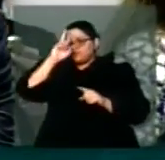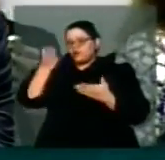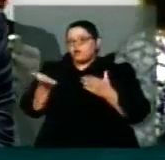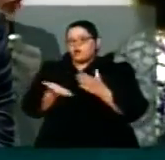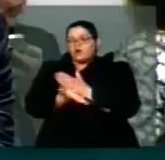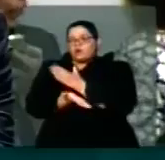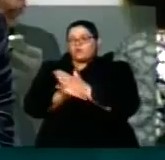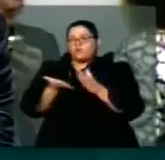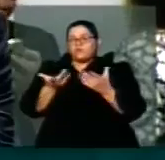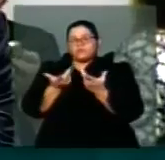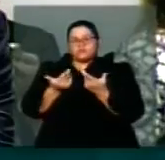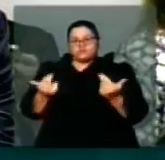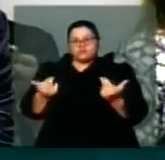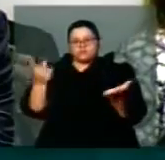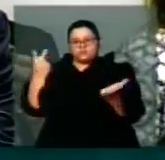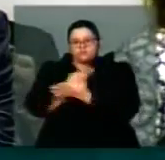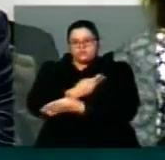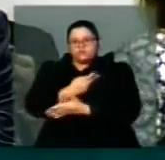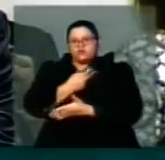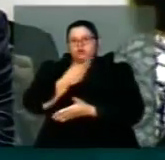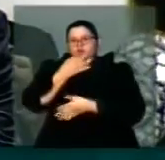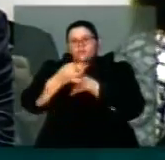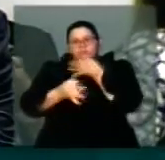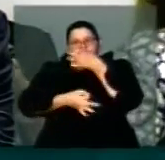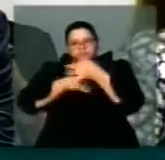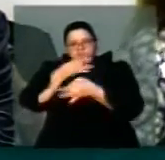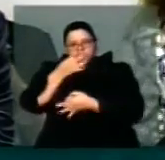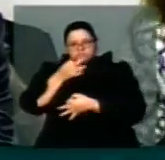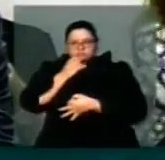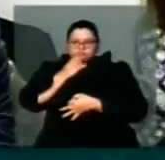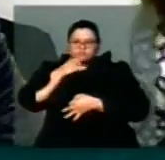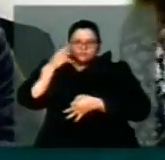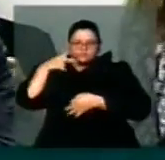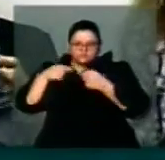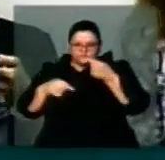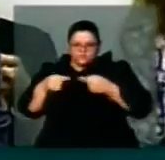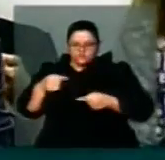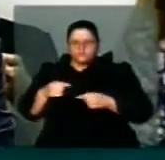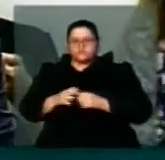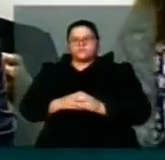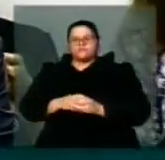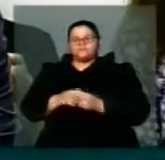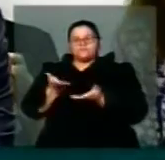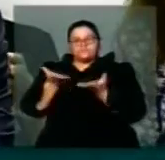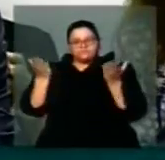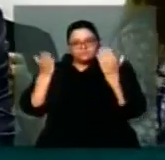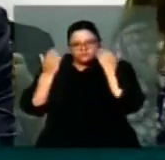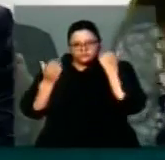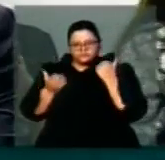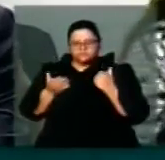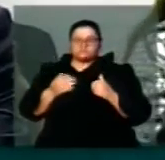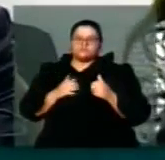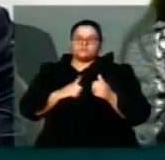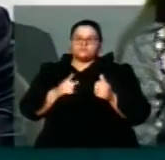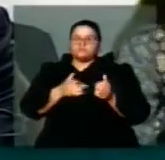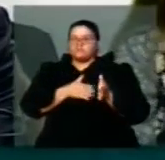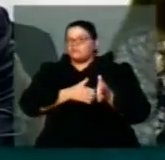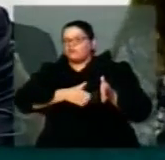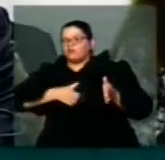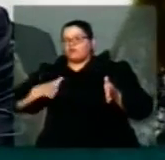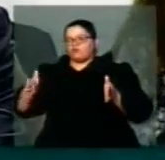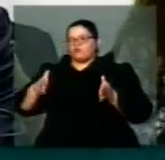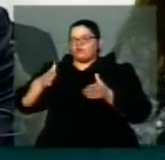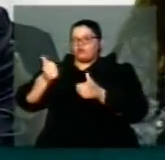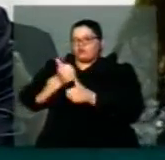e tecer alguns comentários de natureza política. Todos sabem que durante o período que eu fui